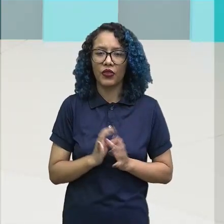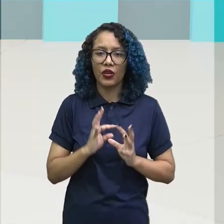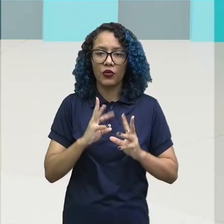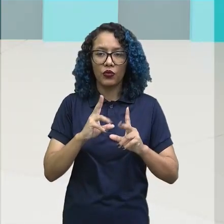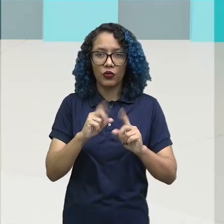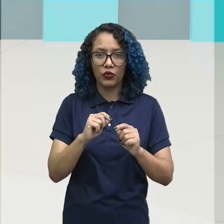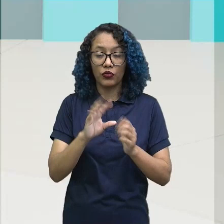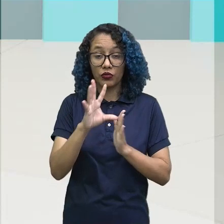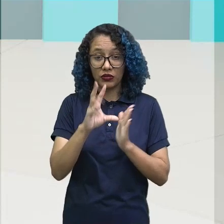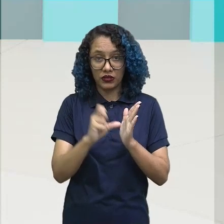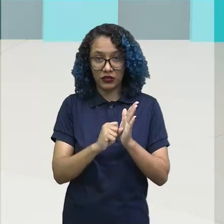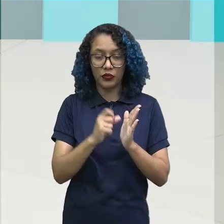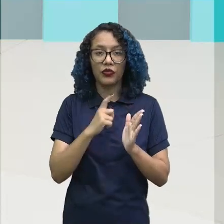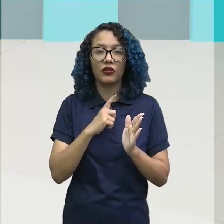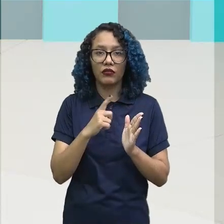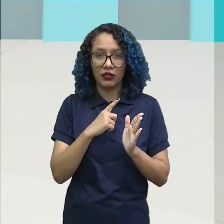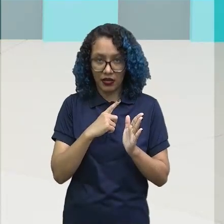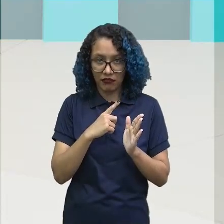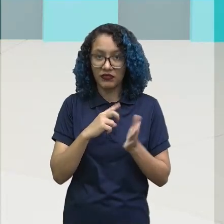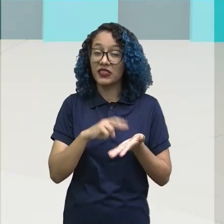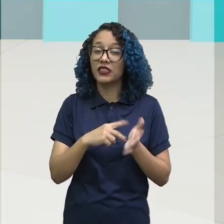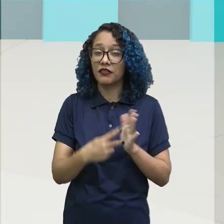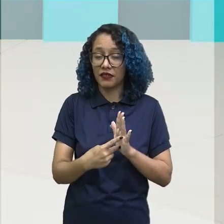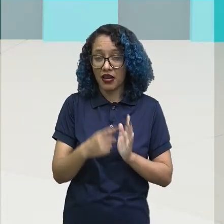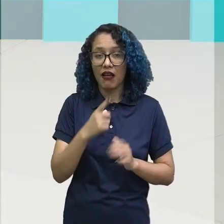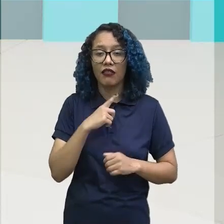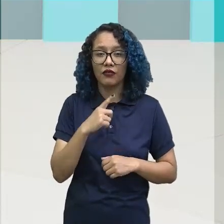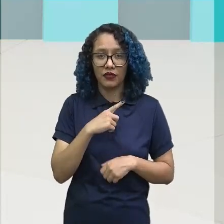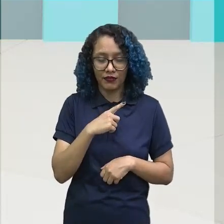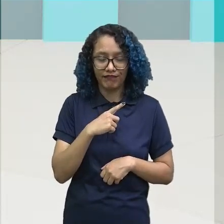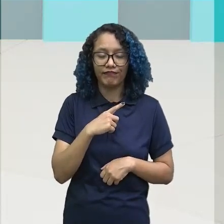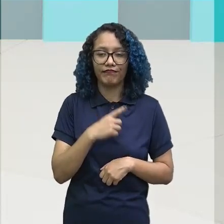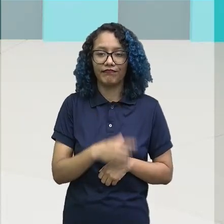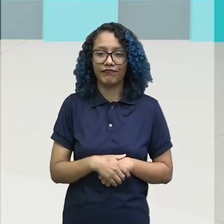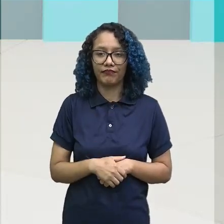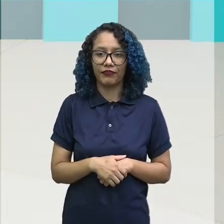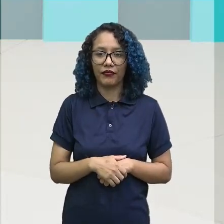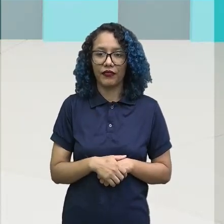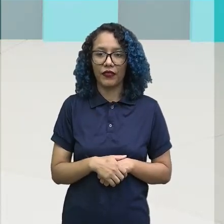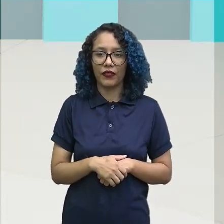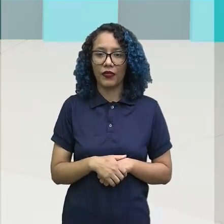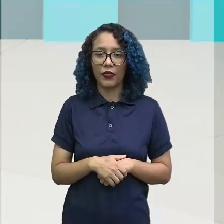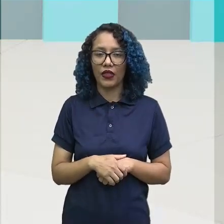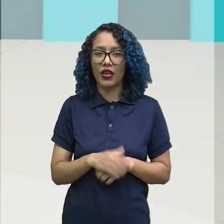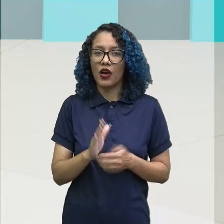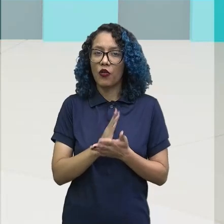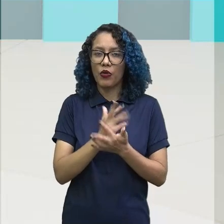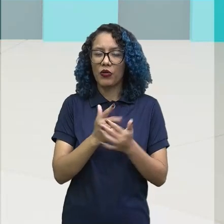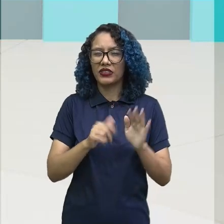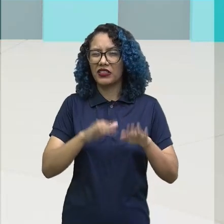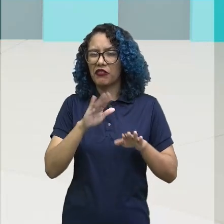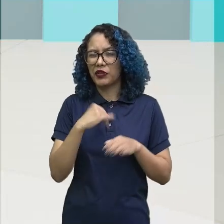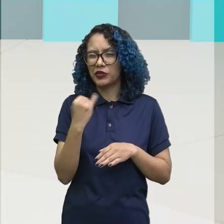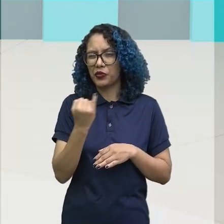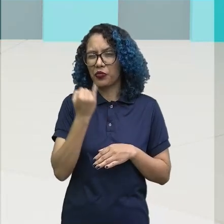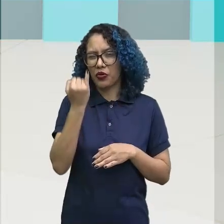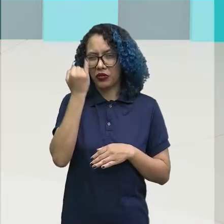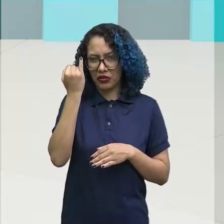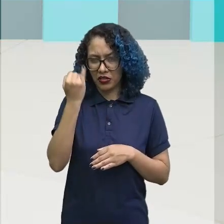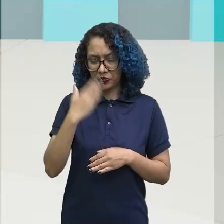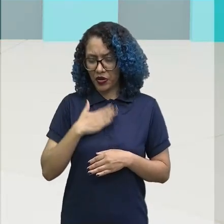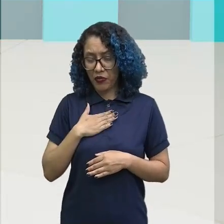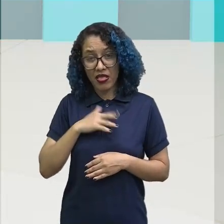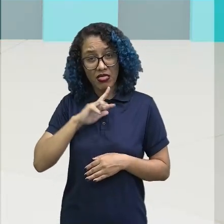um símbolo, um significado. Sim, aquilo que talvez não seja importante para mim, pode ser